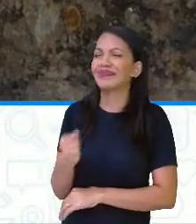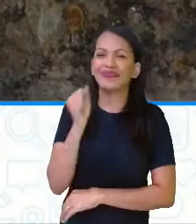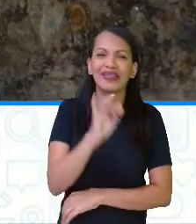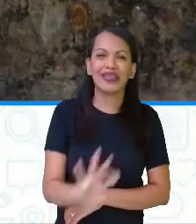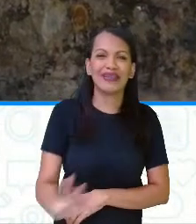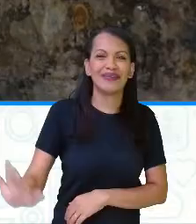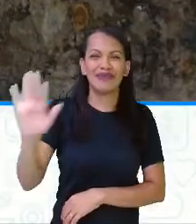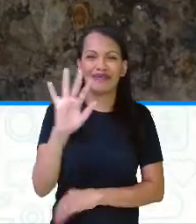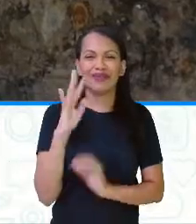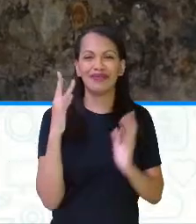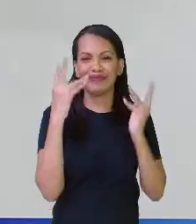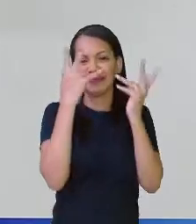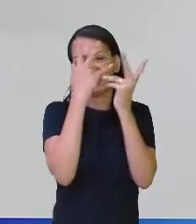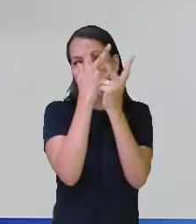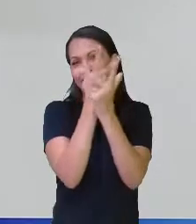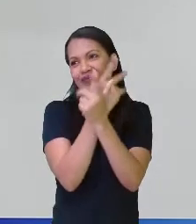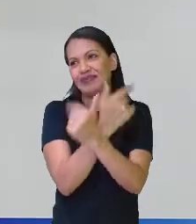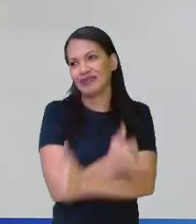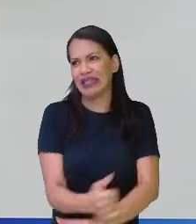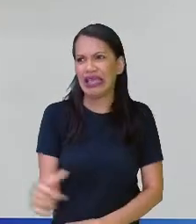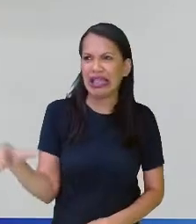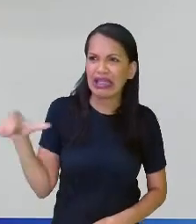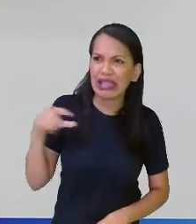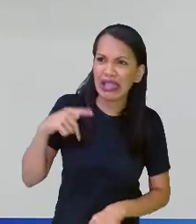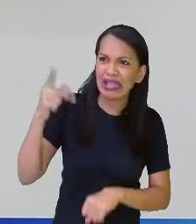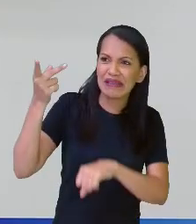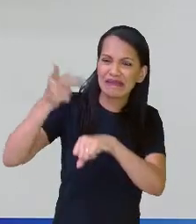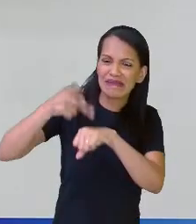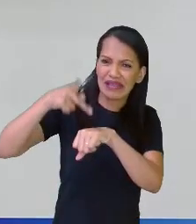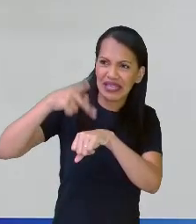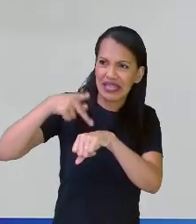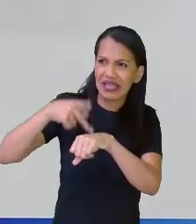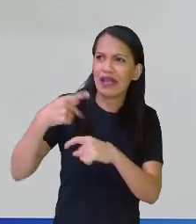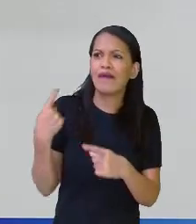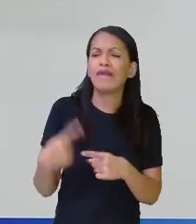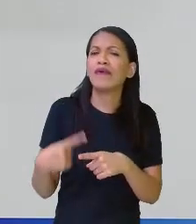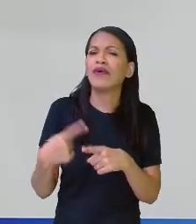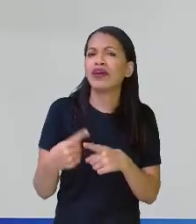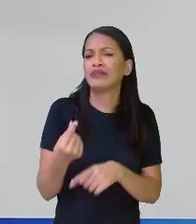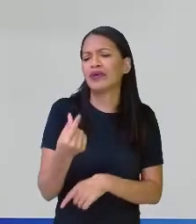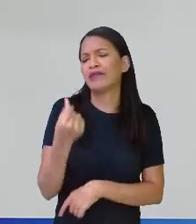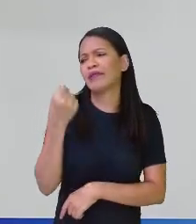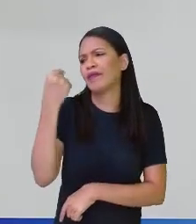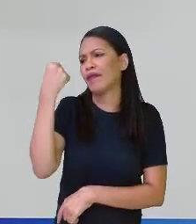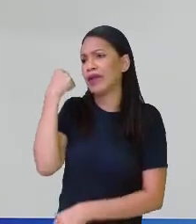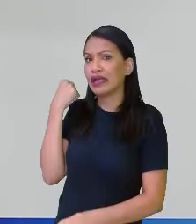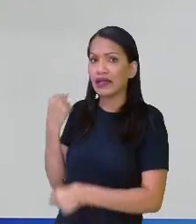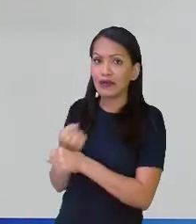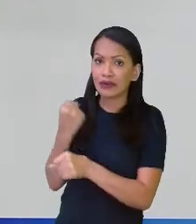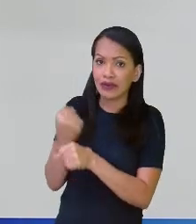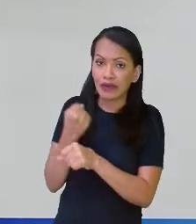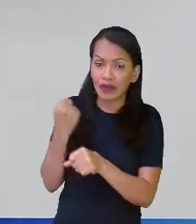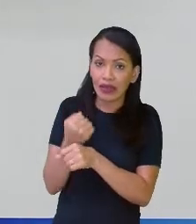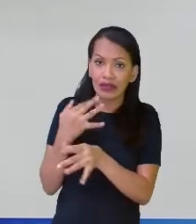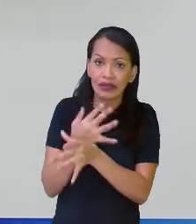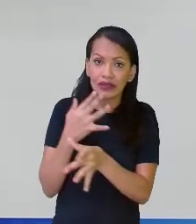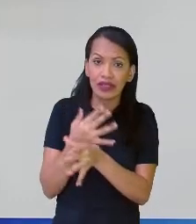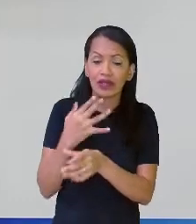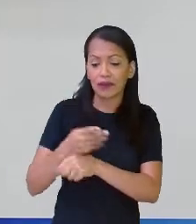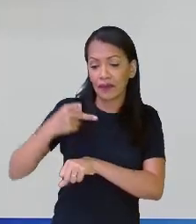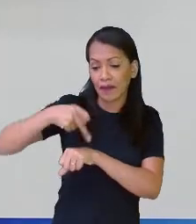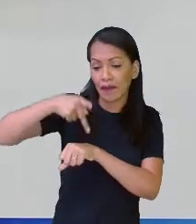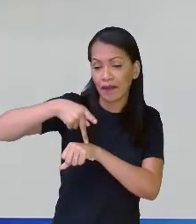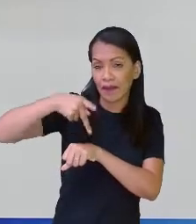Grécia. Professora Sam, mas só tem pedra aí. Porque antigamente as pessoas construíam as cidades assim, tá, gente? Com pedra.